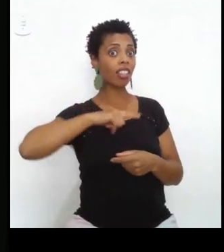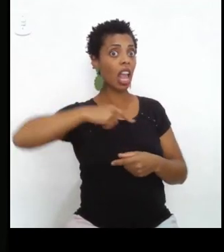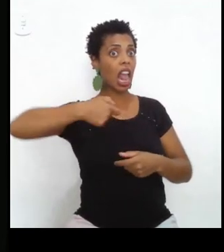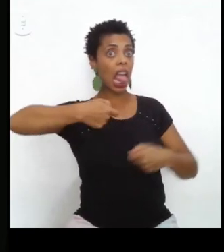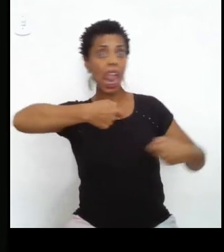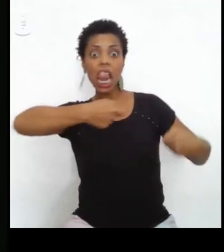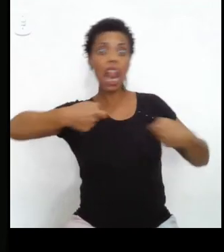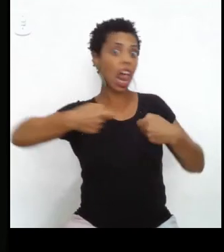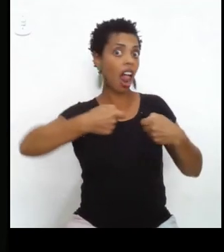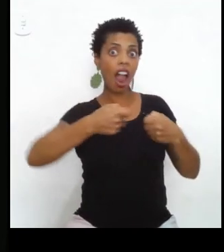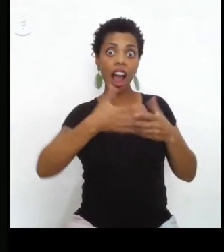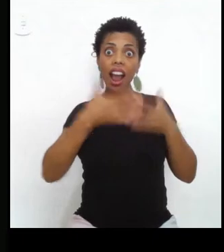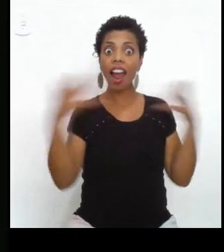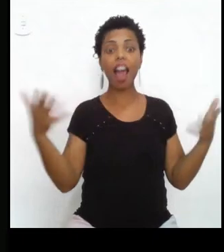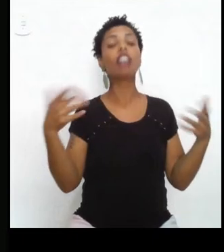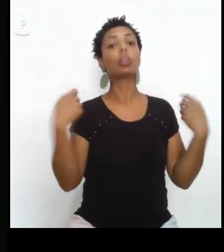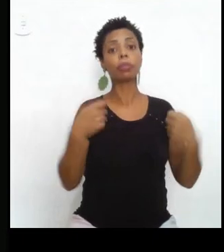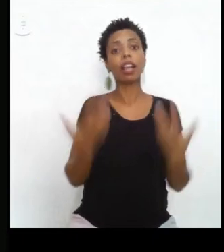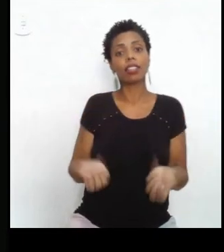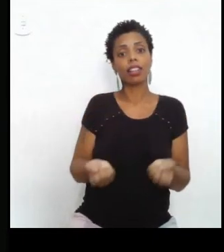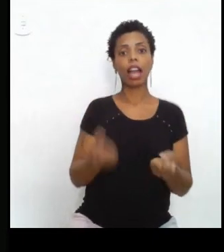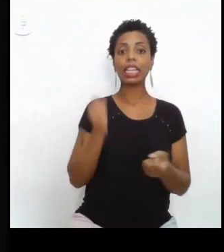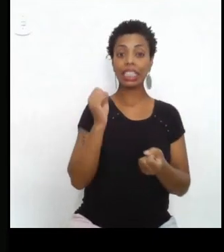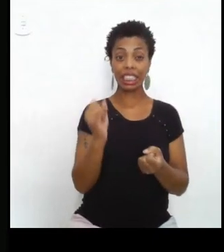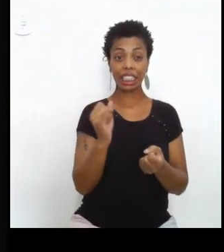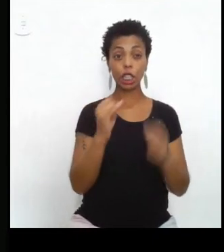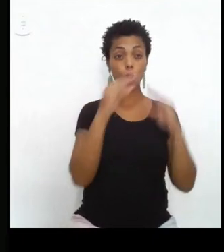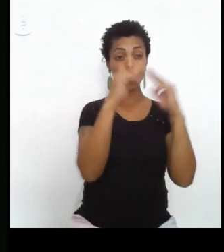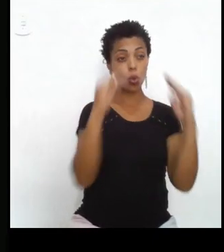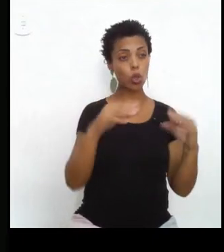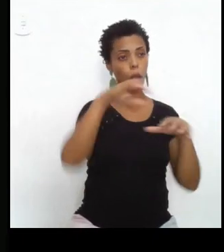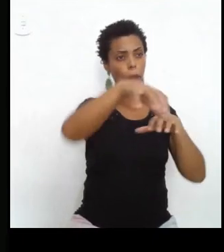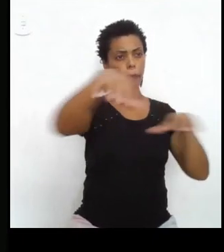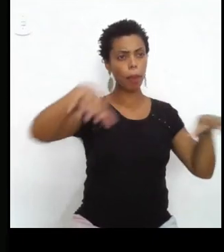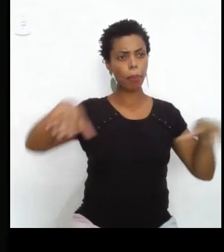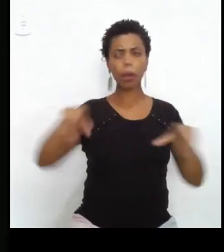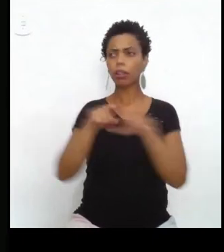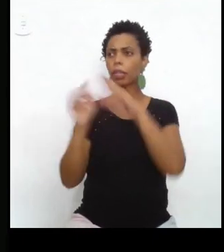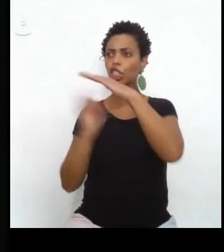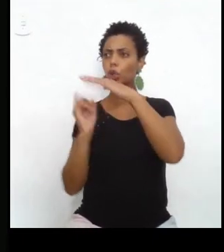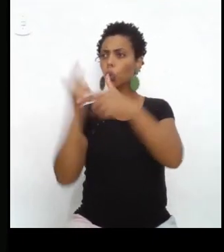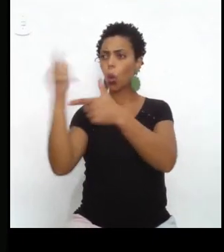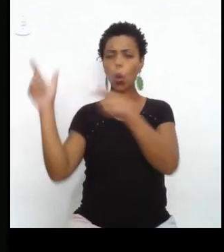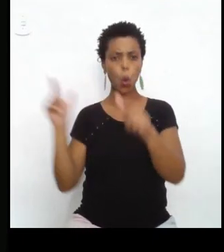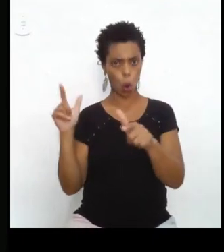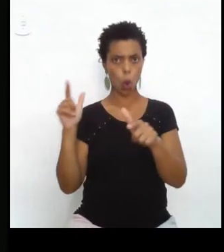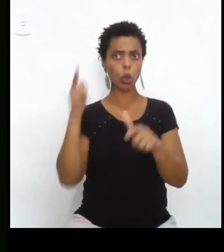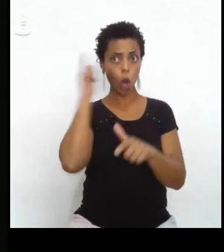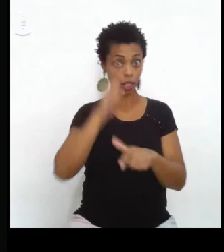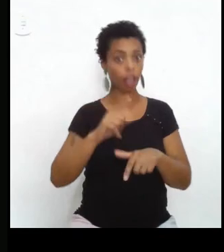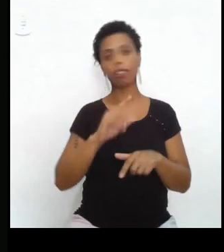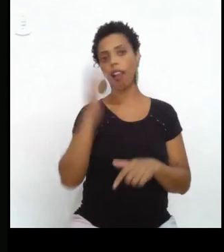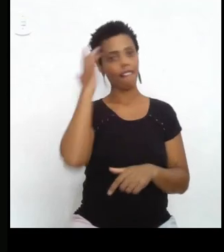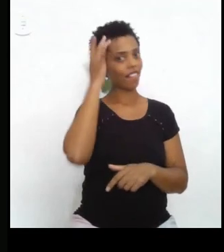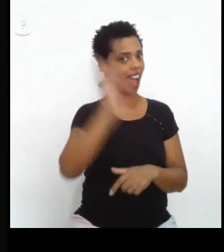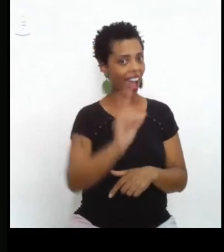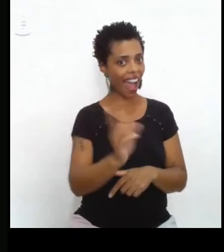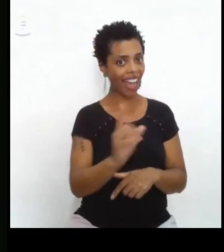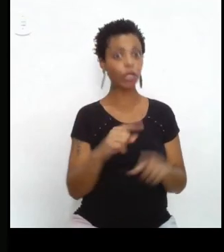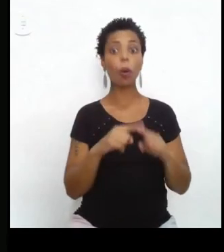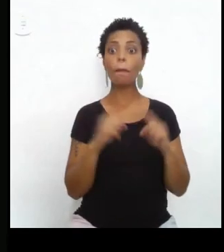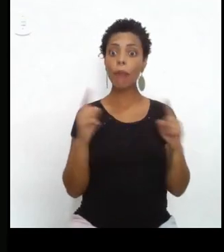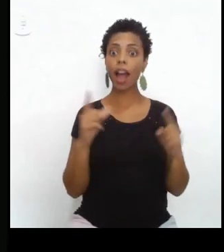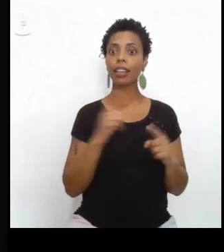ciúmes de museus e instituições quando conseguirem fazer isso e esse movimento não é fácil eu acho que existe uma força